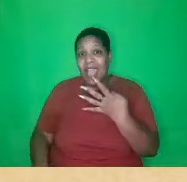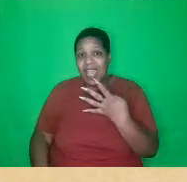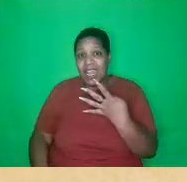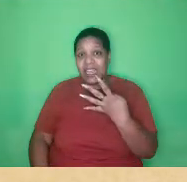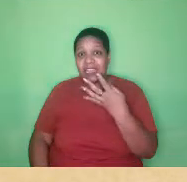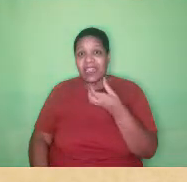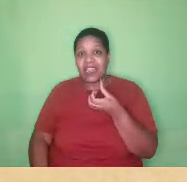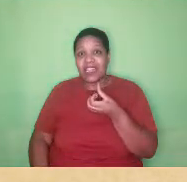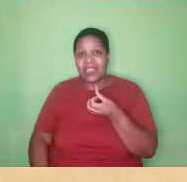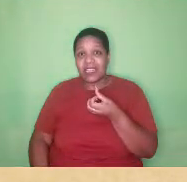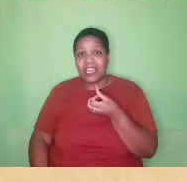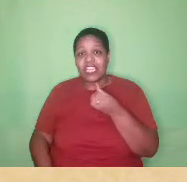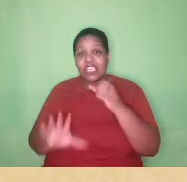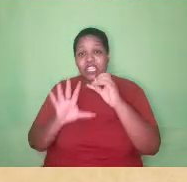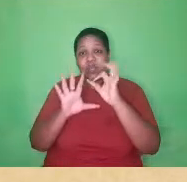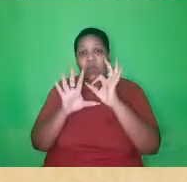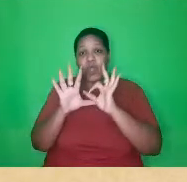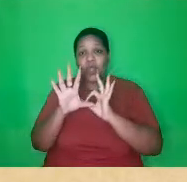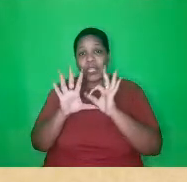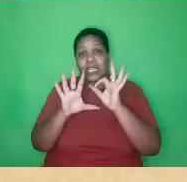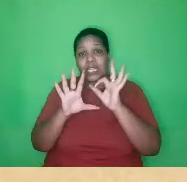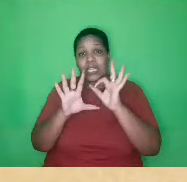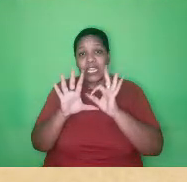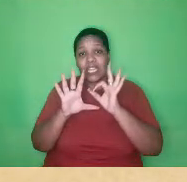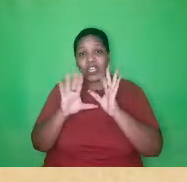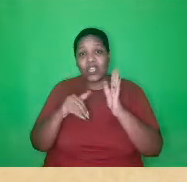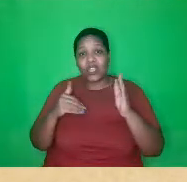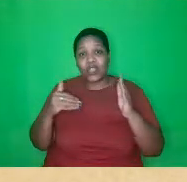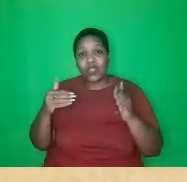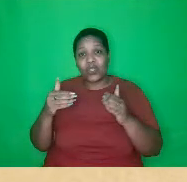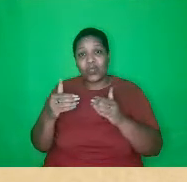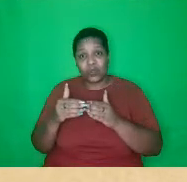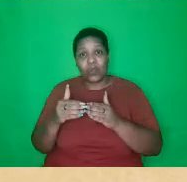46% de todos os africanos trazidos para as Américas,